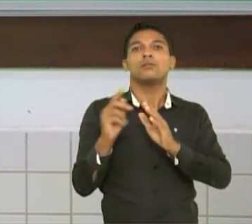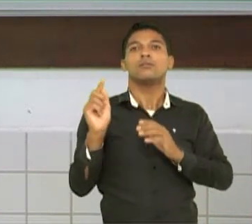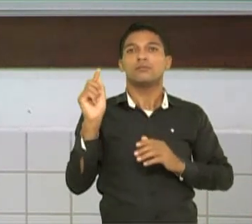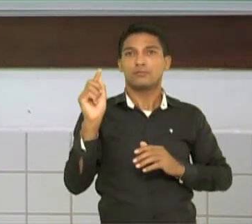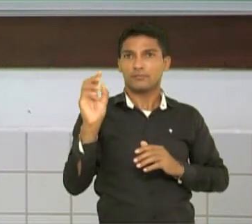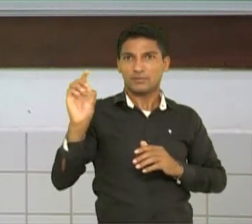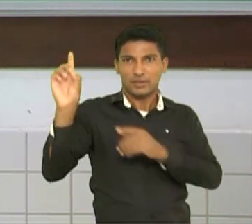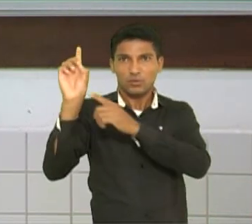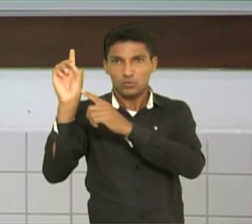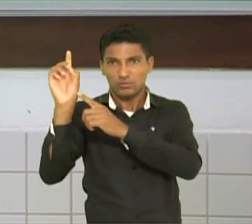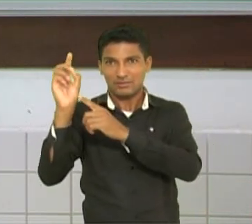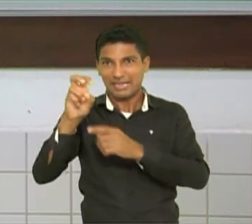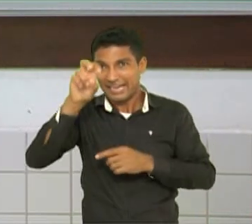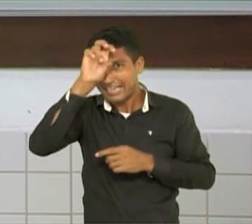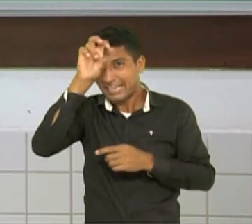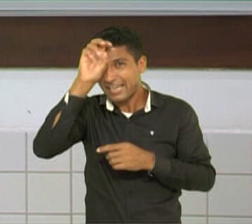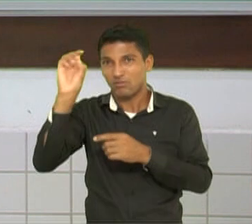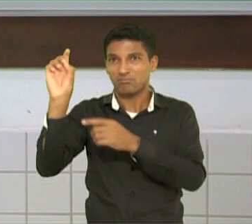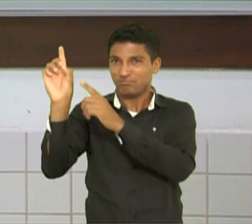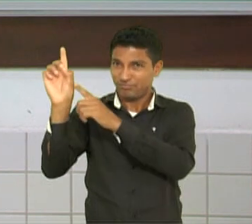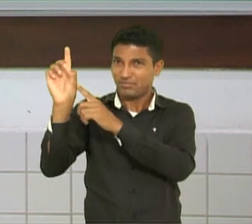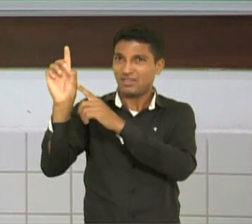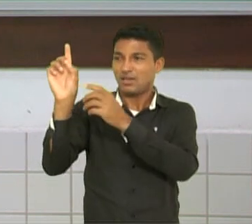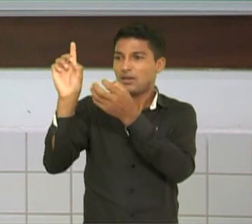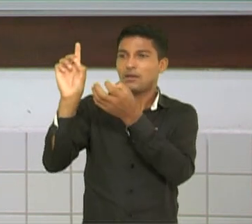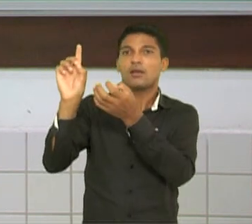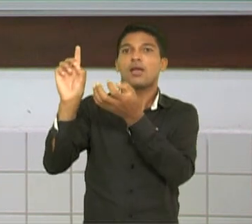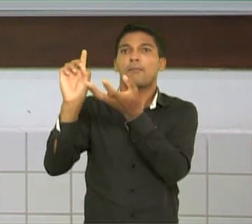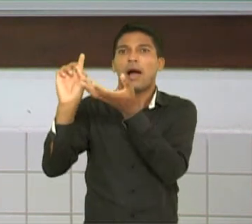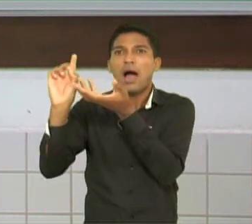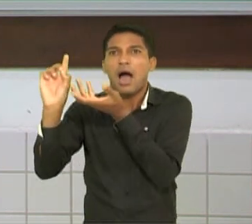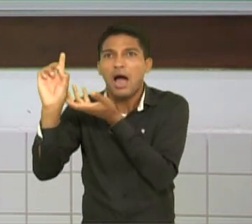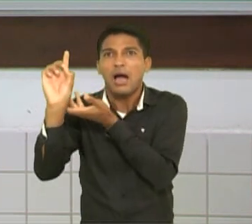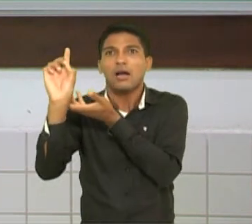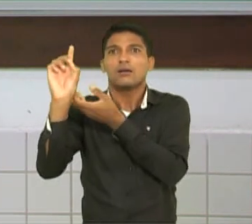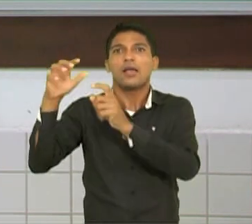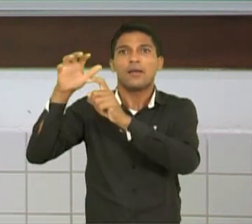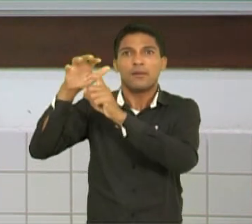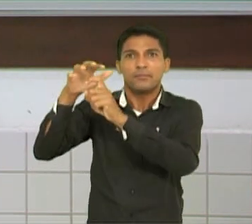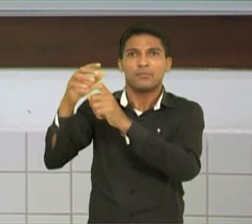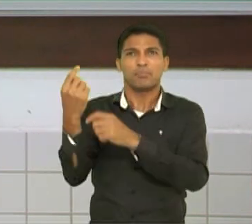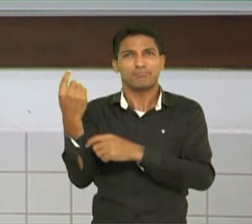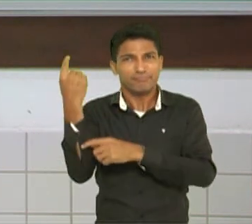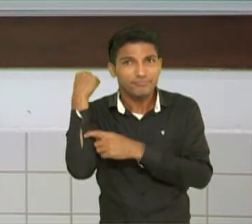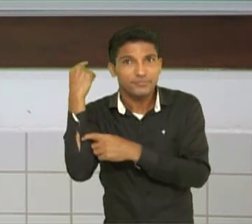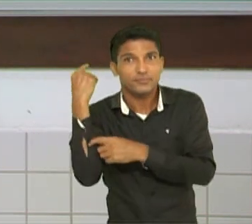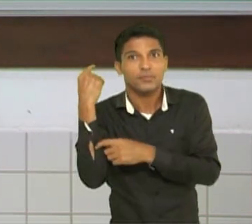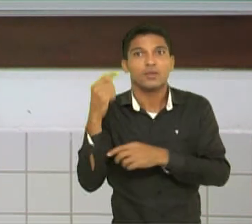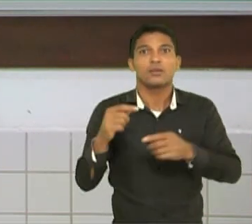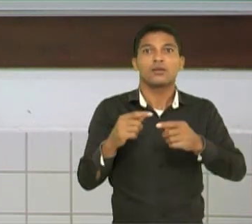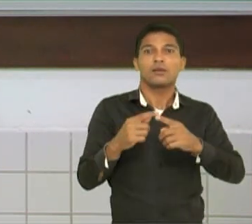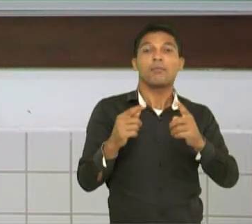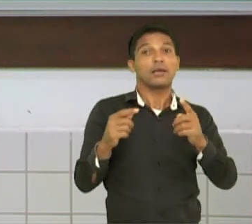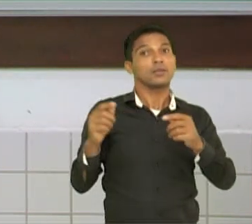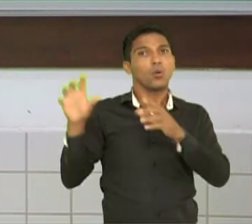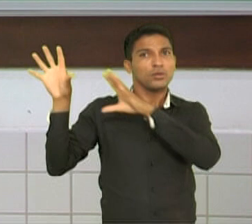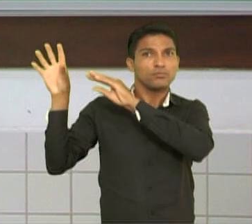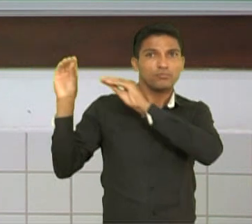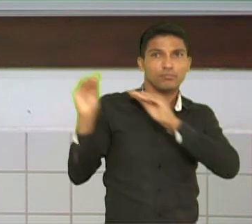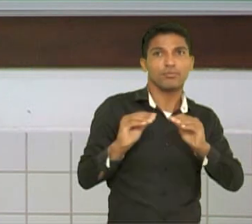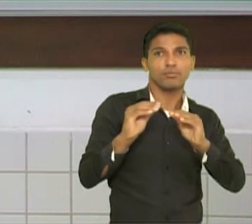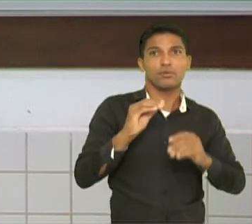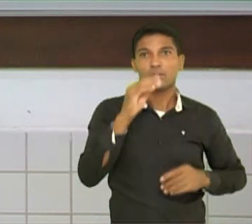conhecida e é a maior festa brasileira. Embora seja considerada a maior festa do mundo, ela não é considerada uma festa